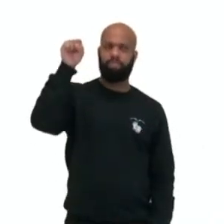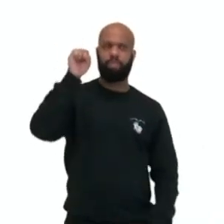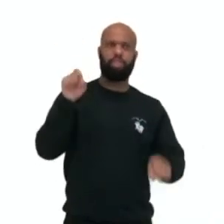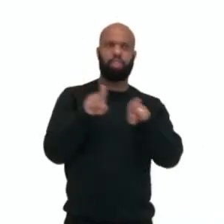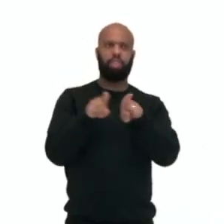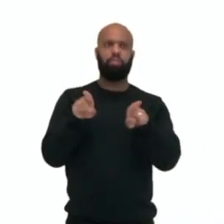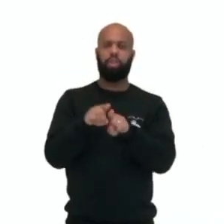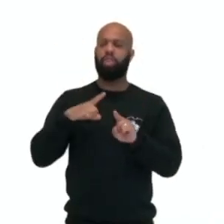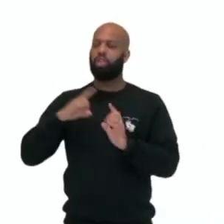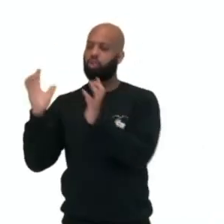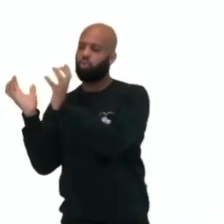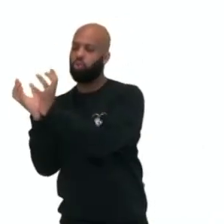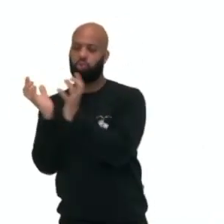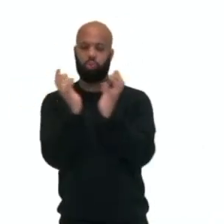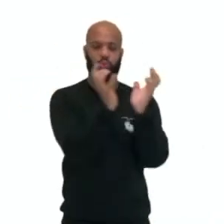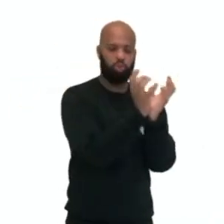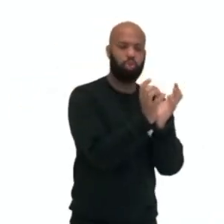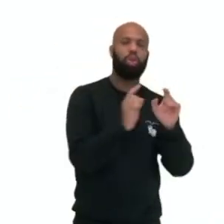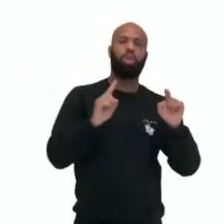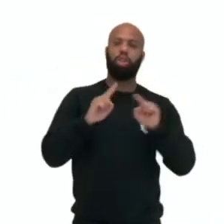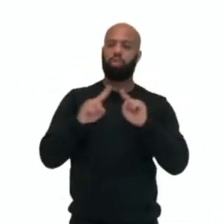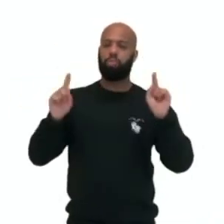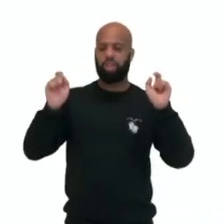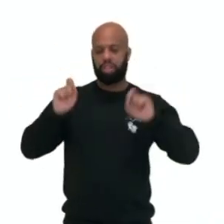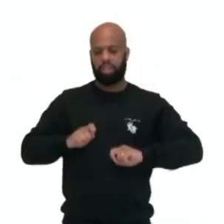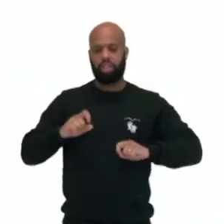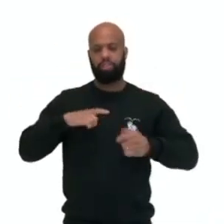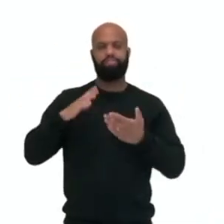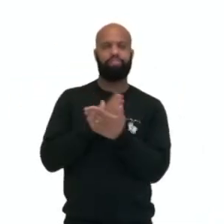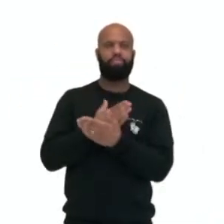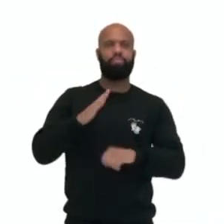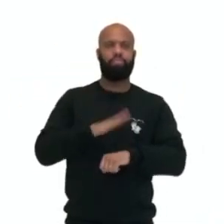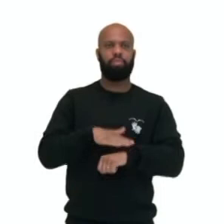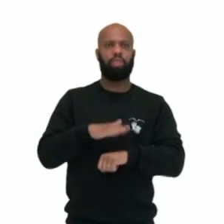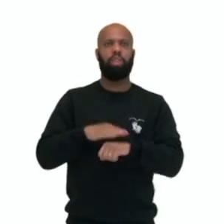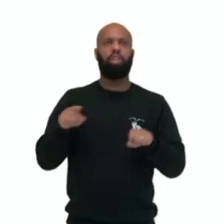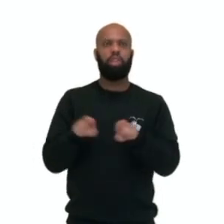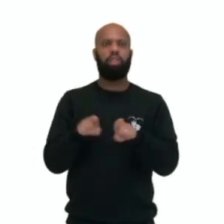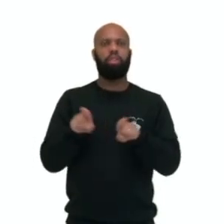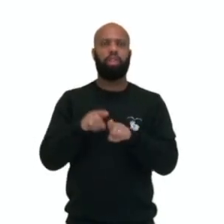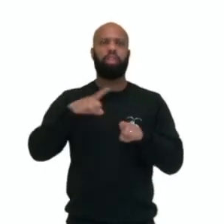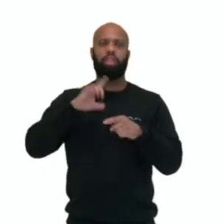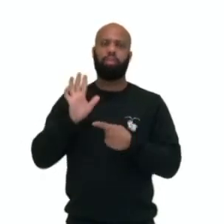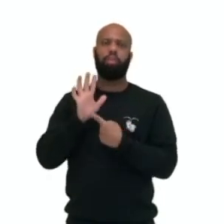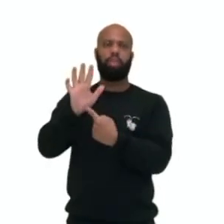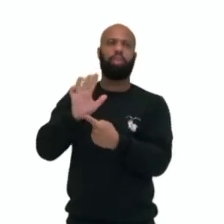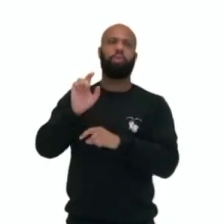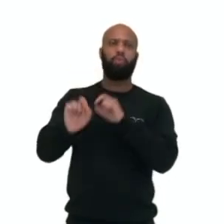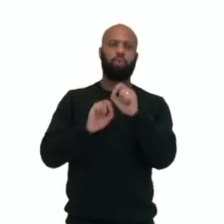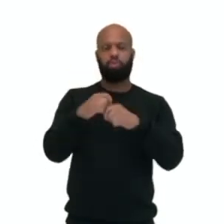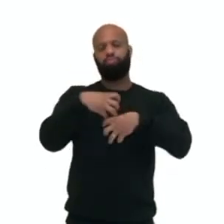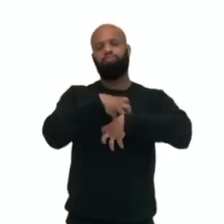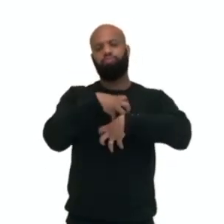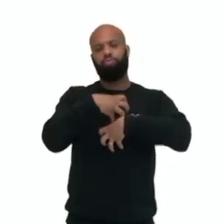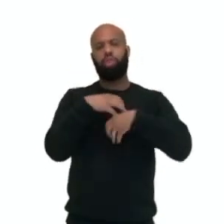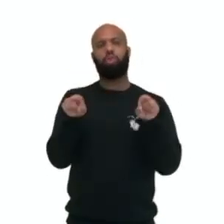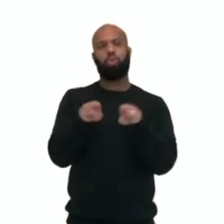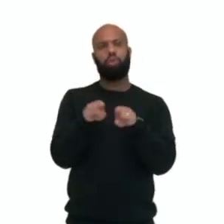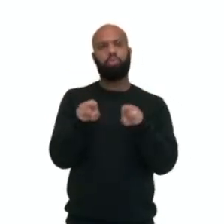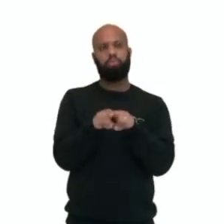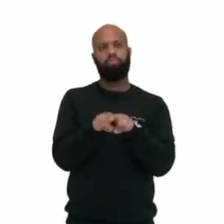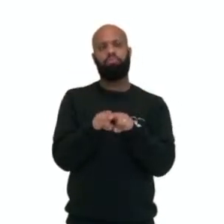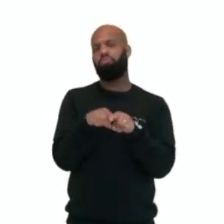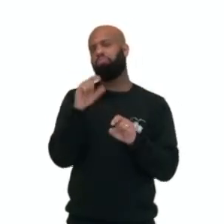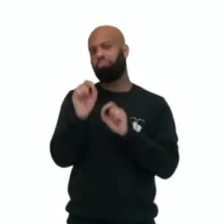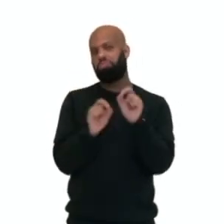em grupo, mas permitindo em um determinado momento a apresentação possa ser